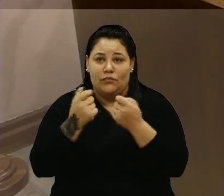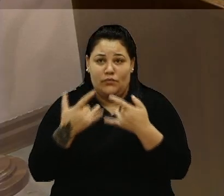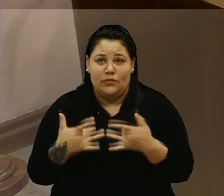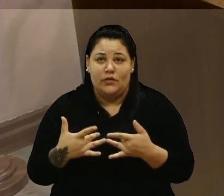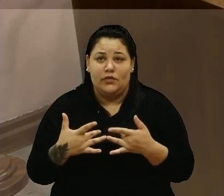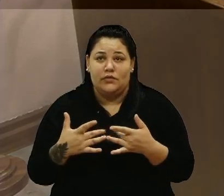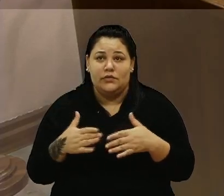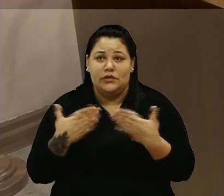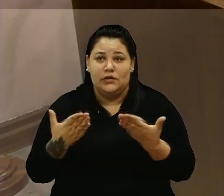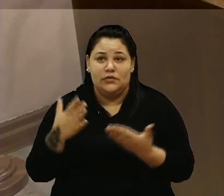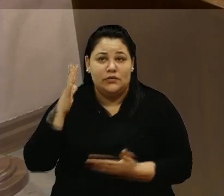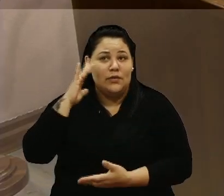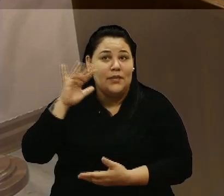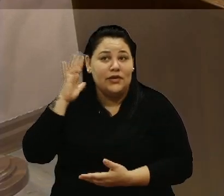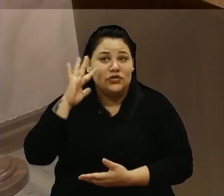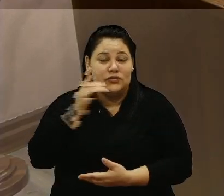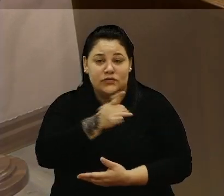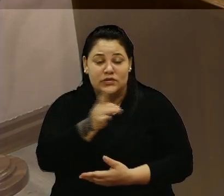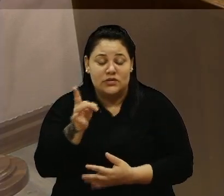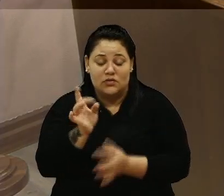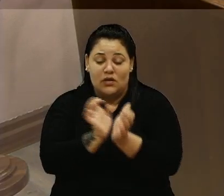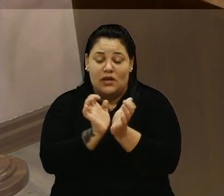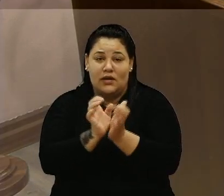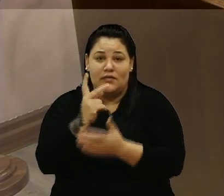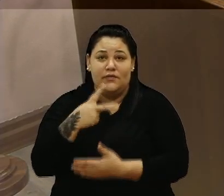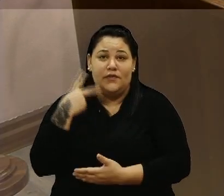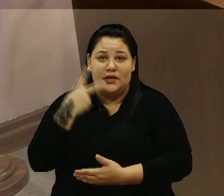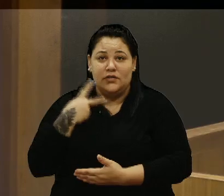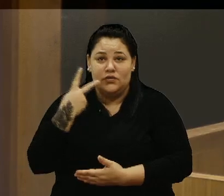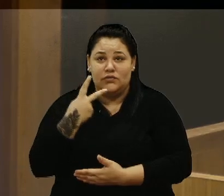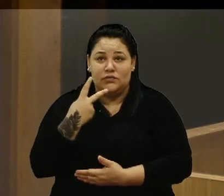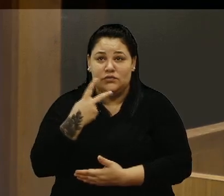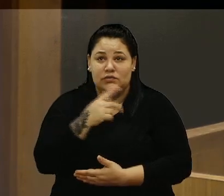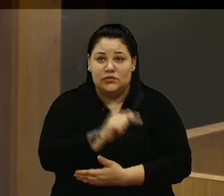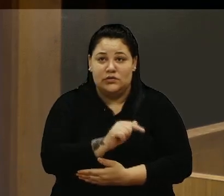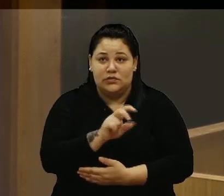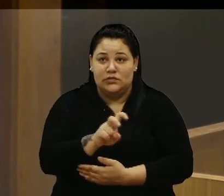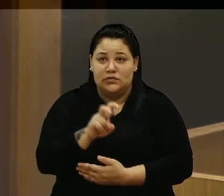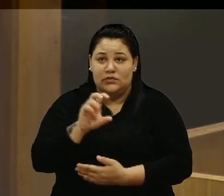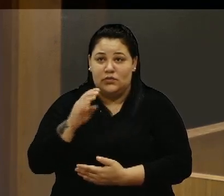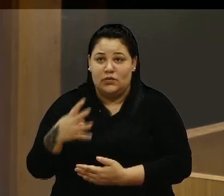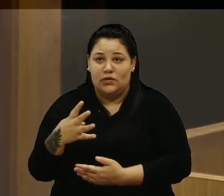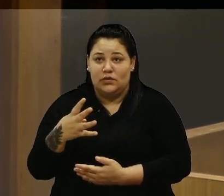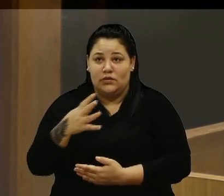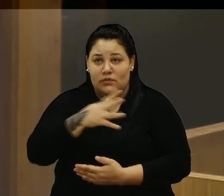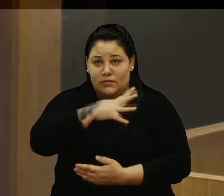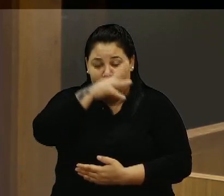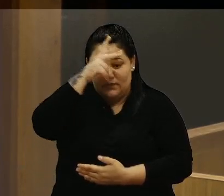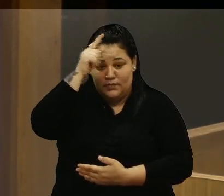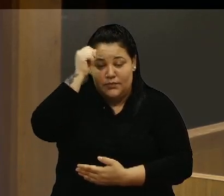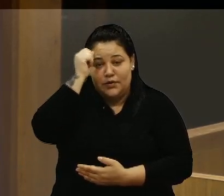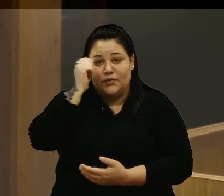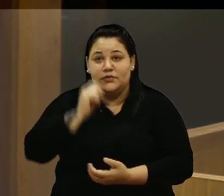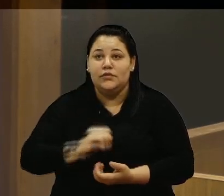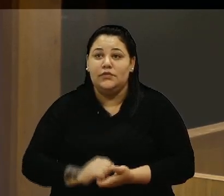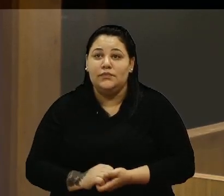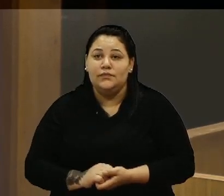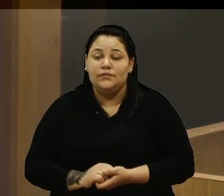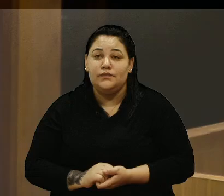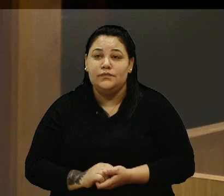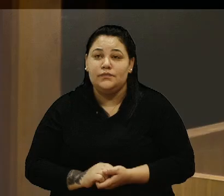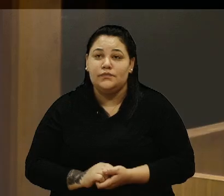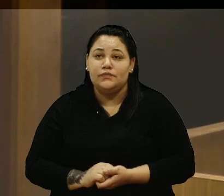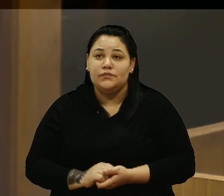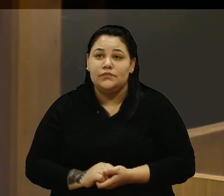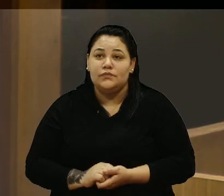Imaginem só, colegas vereadores, se um orçamento de 754 milhões está nas mãos de